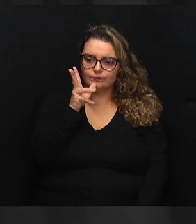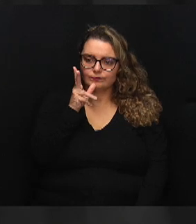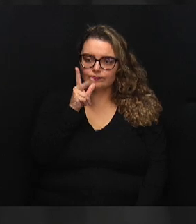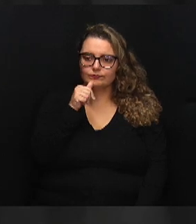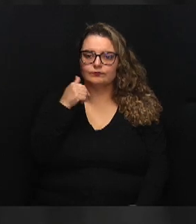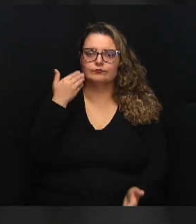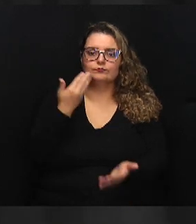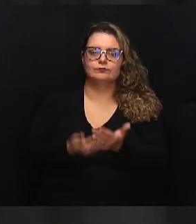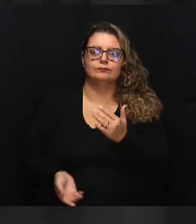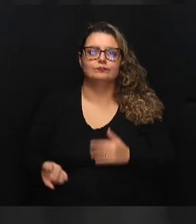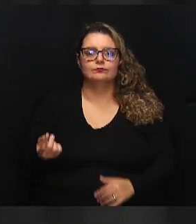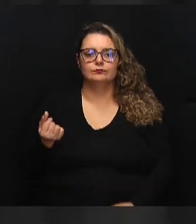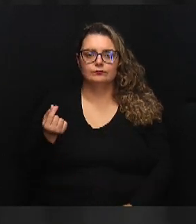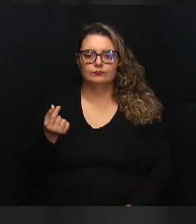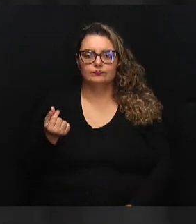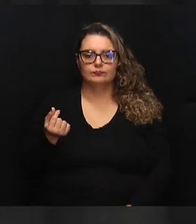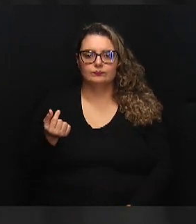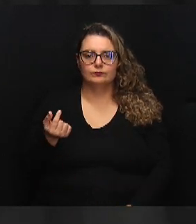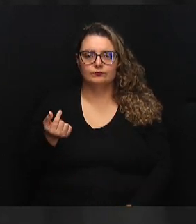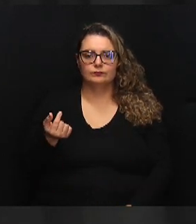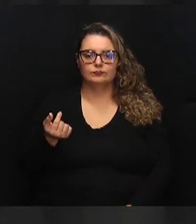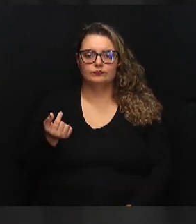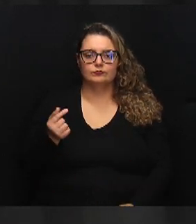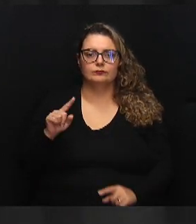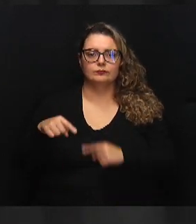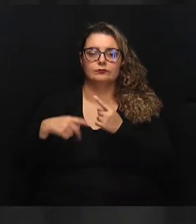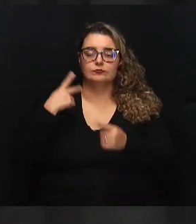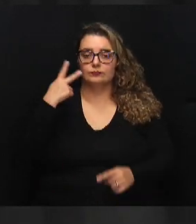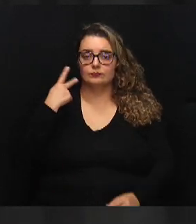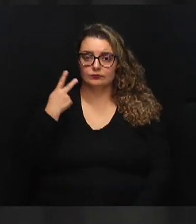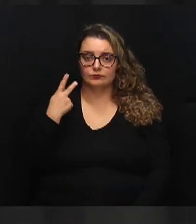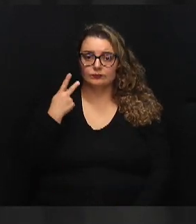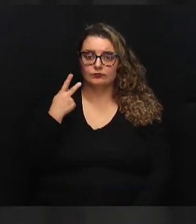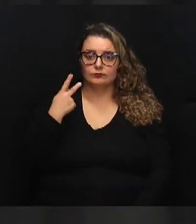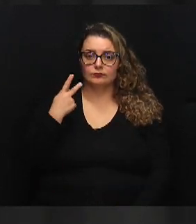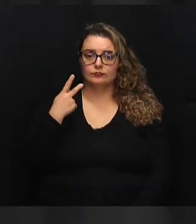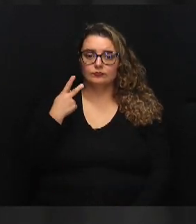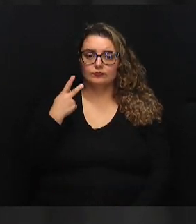perdemos o dinheiro. Outros vereadores que estão